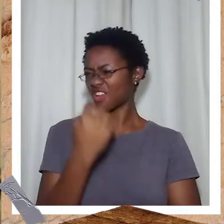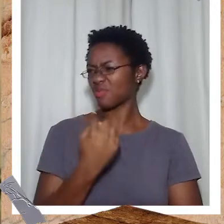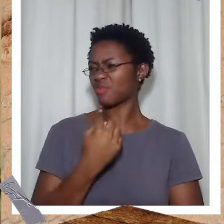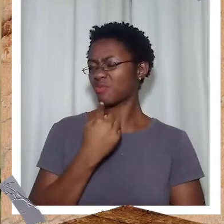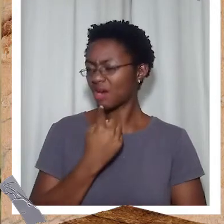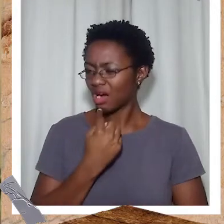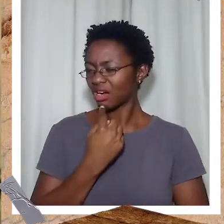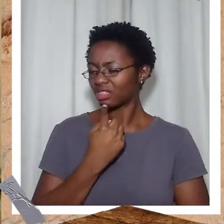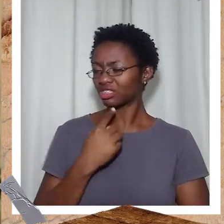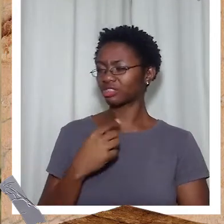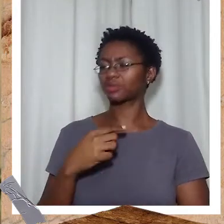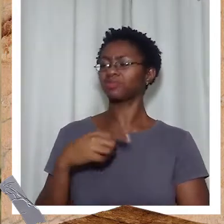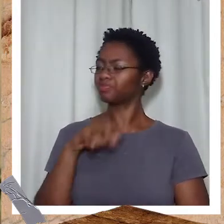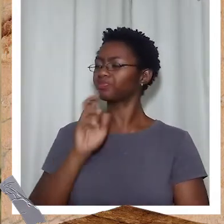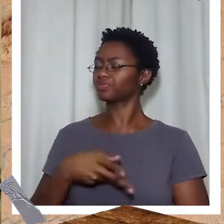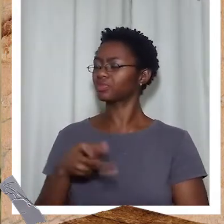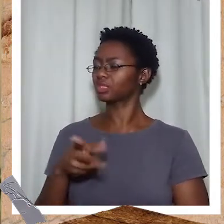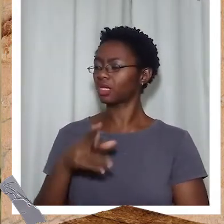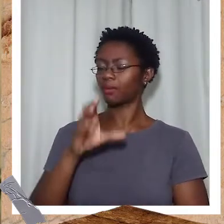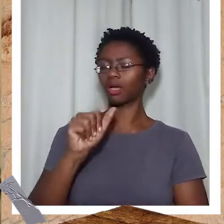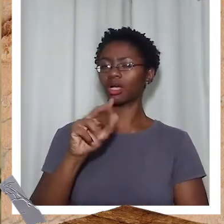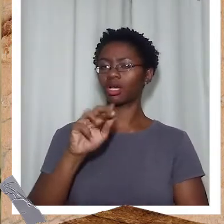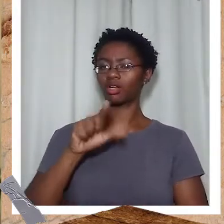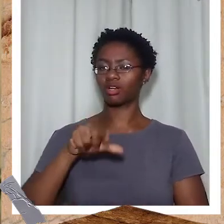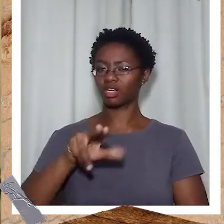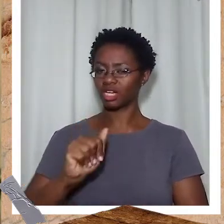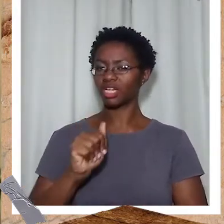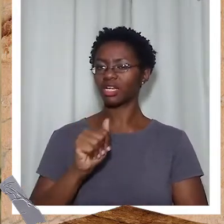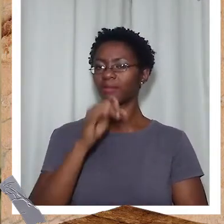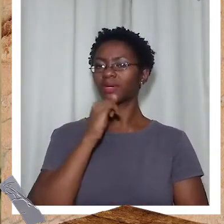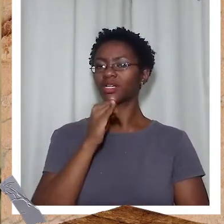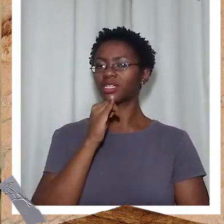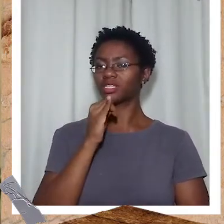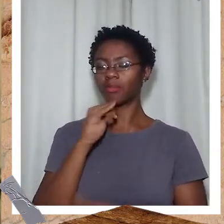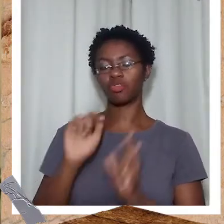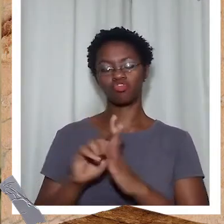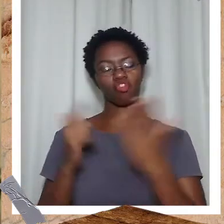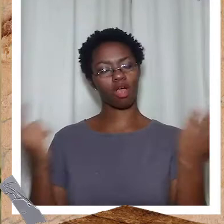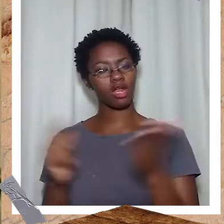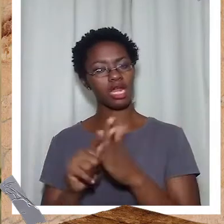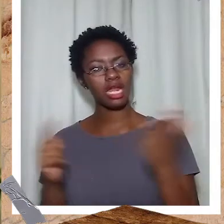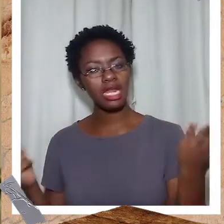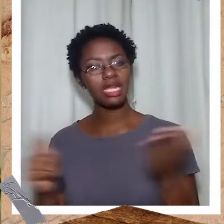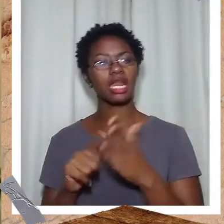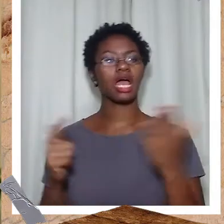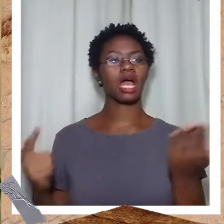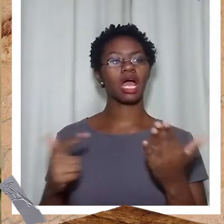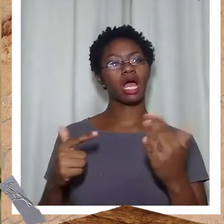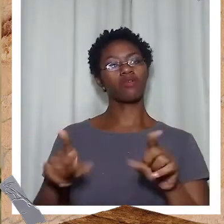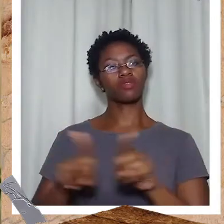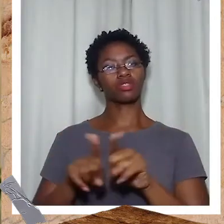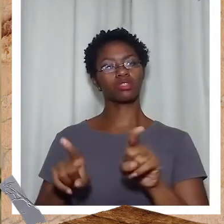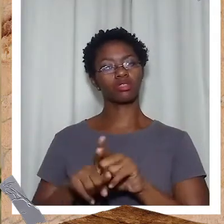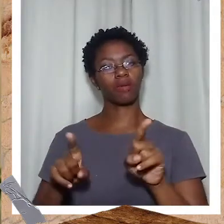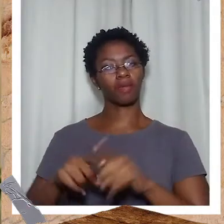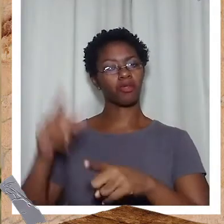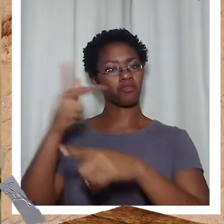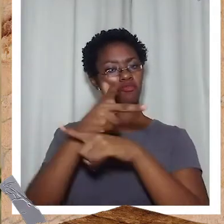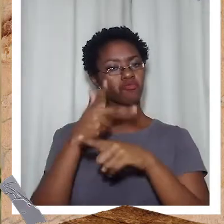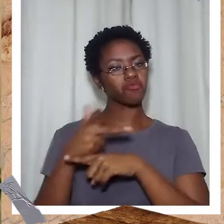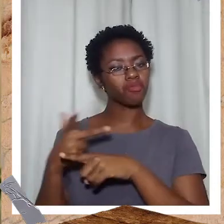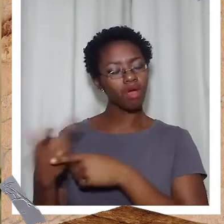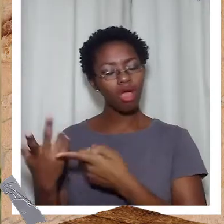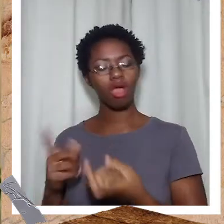Carolina é convidada, por exemplo, a figurar em matérias de jornais, ou aparecer em documentários,